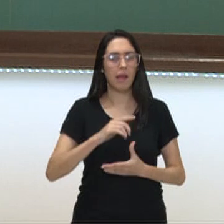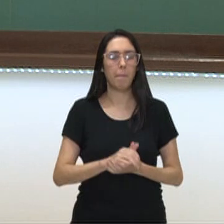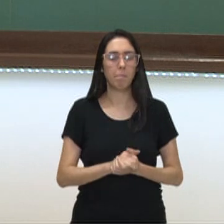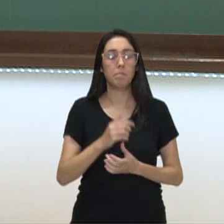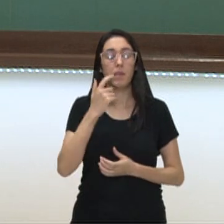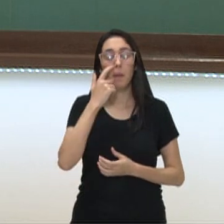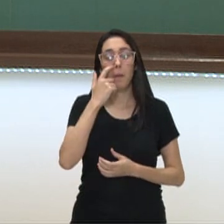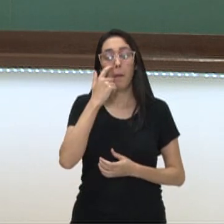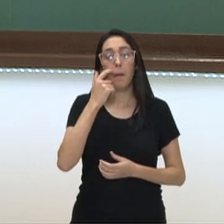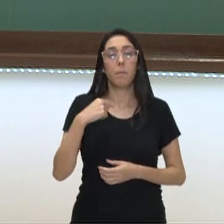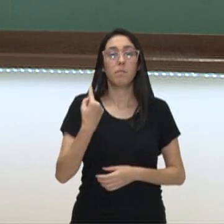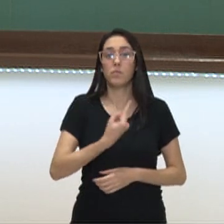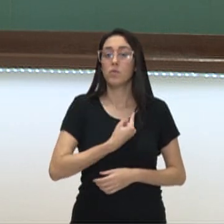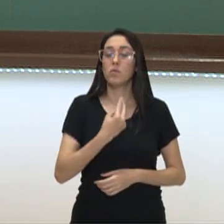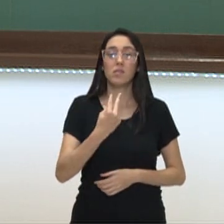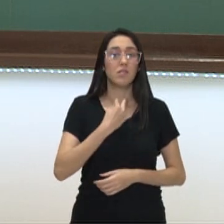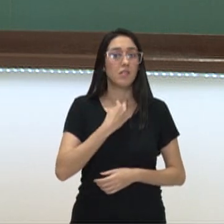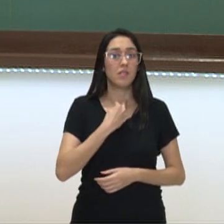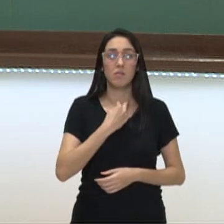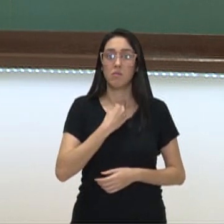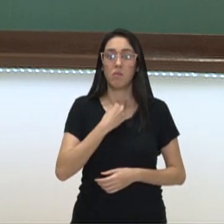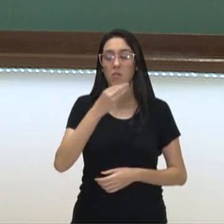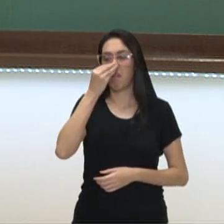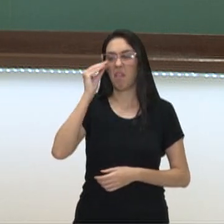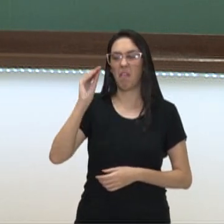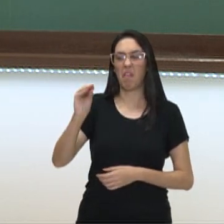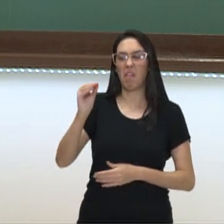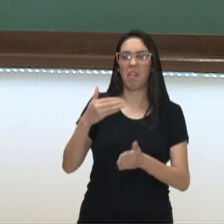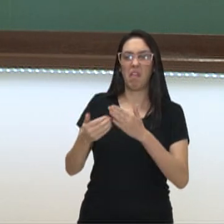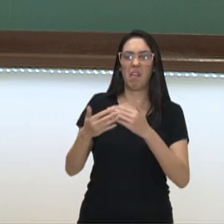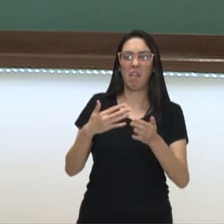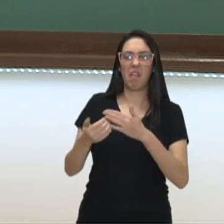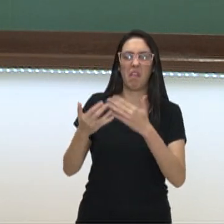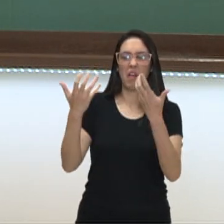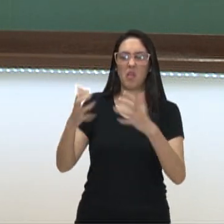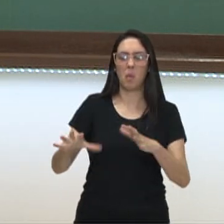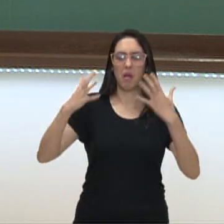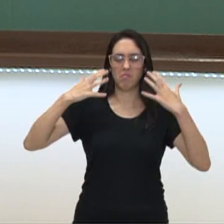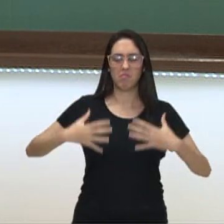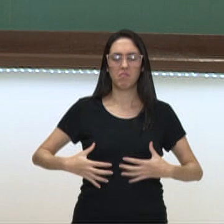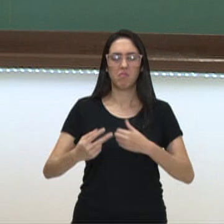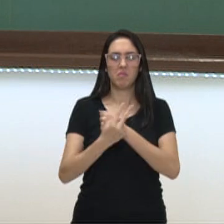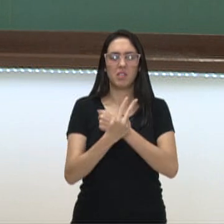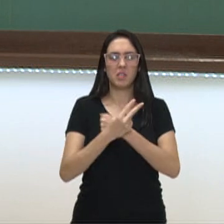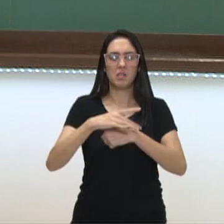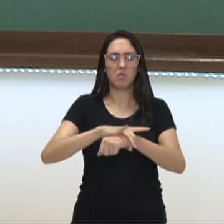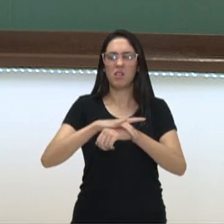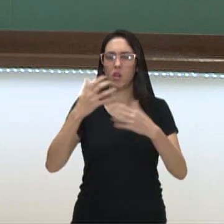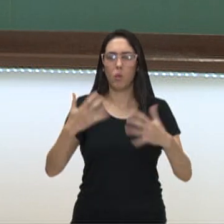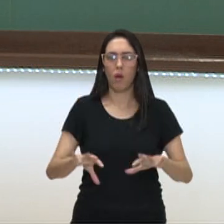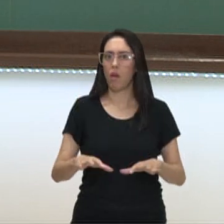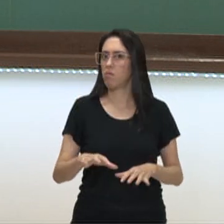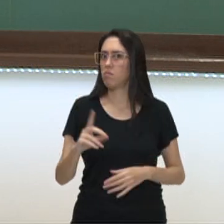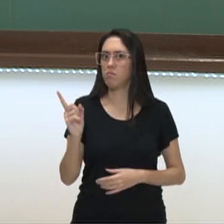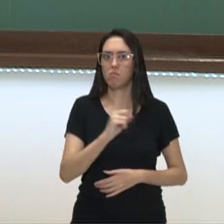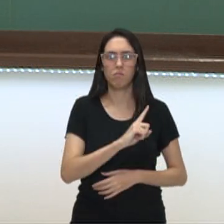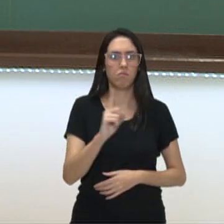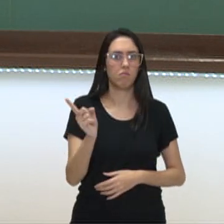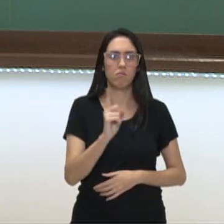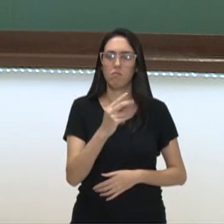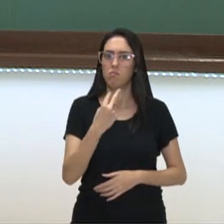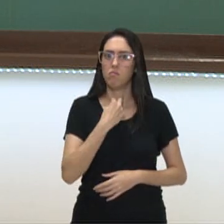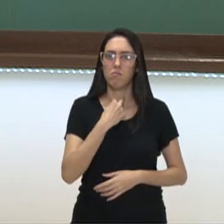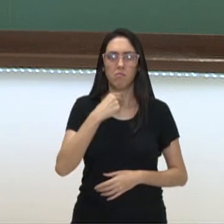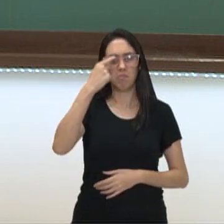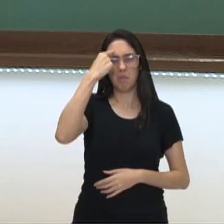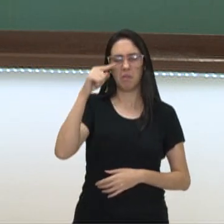pode descuidar do uso desses equipamentos de segurança, não pode desconsiderar esse uso, achar que